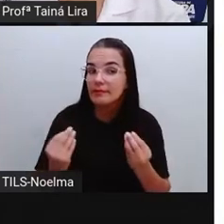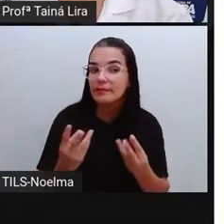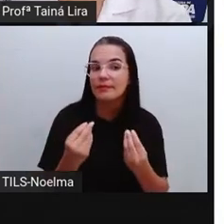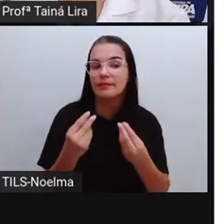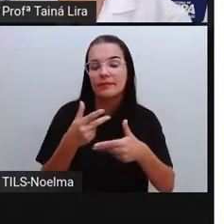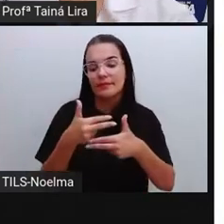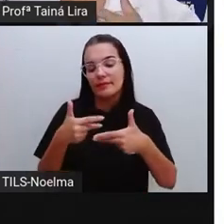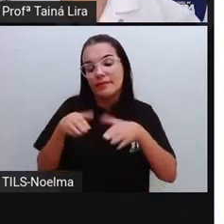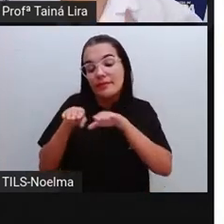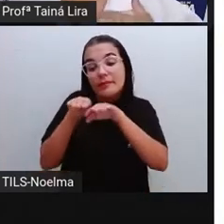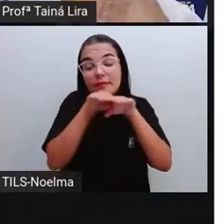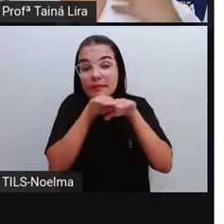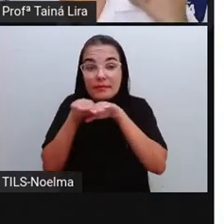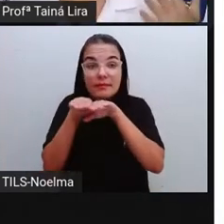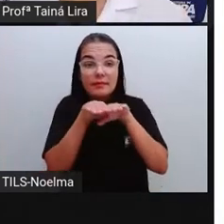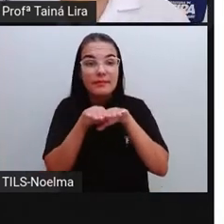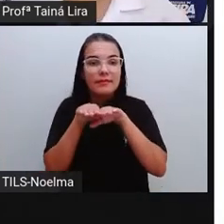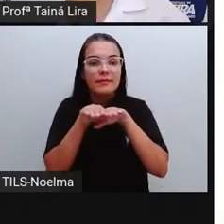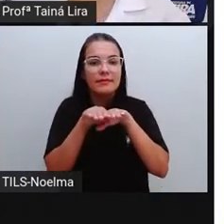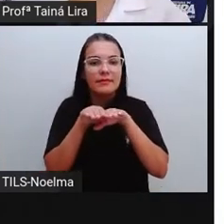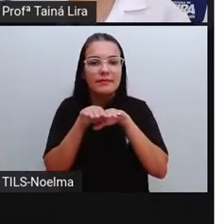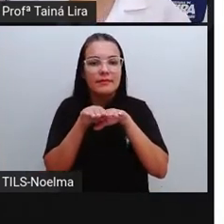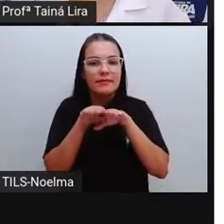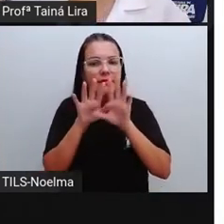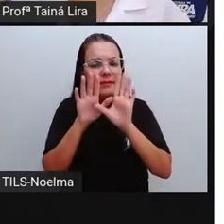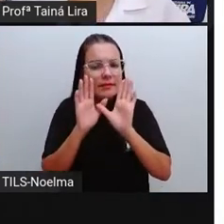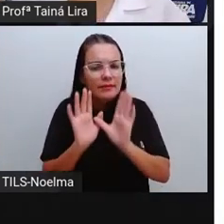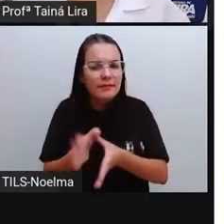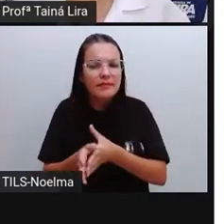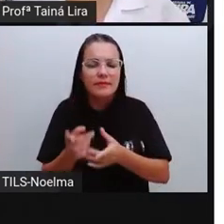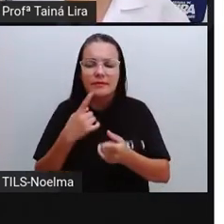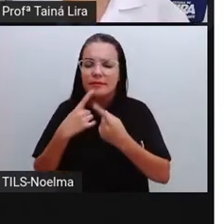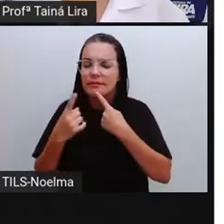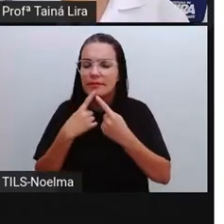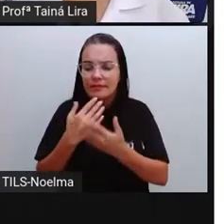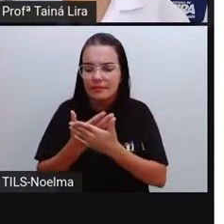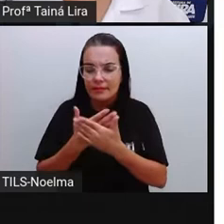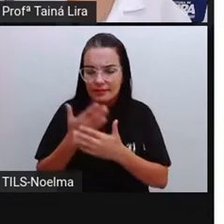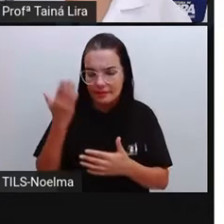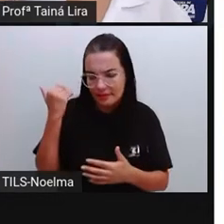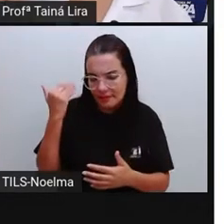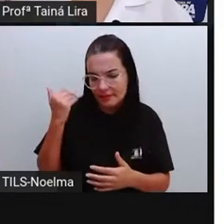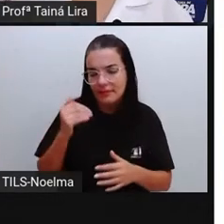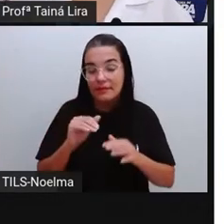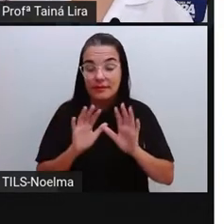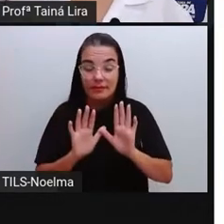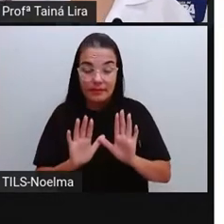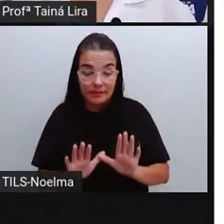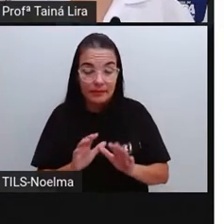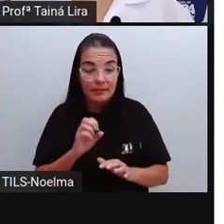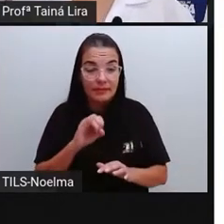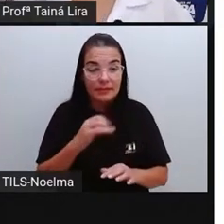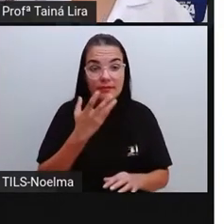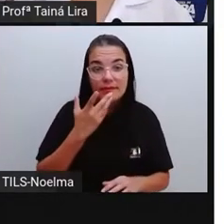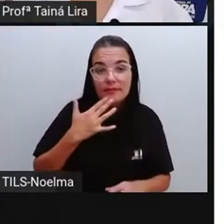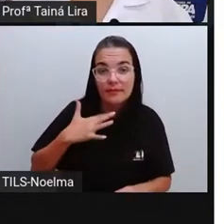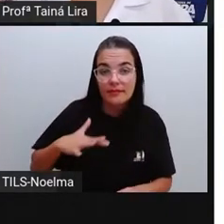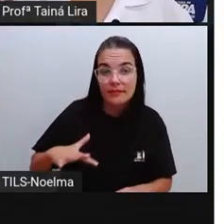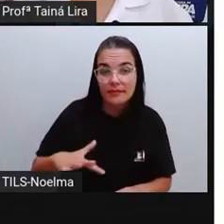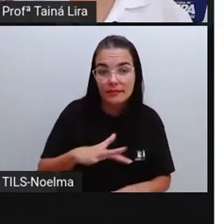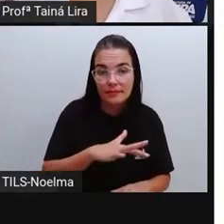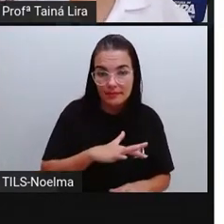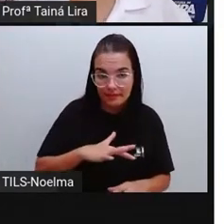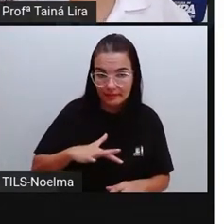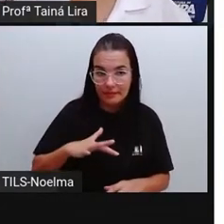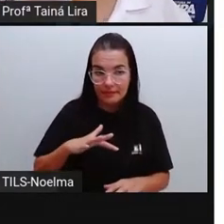comum, tá? Então, a gente já discutiu isso, nas aulas anteriores, se as crianças são